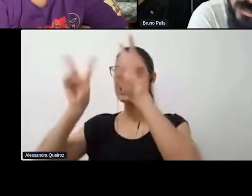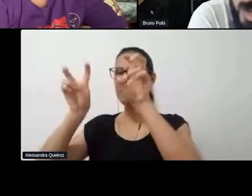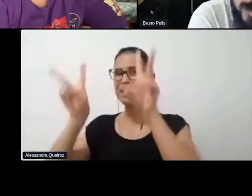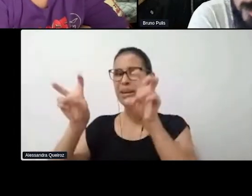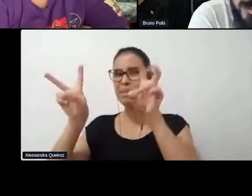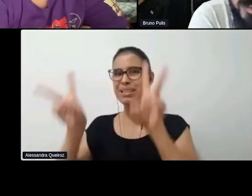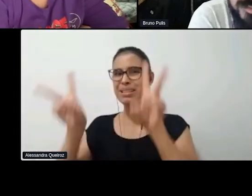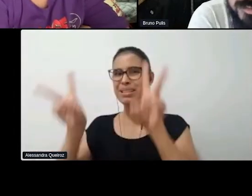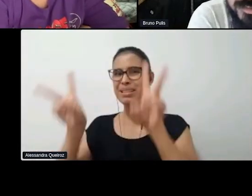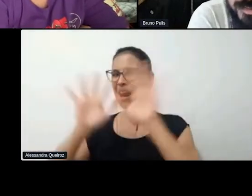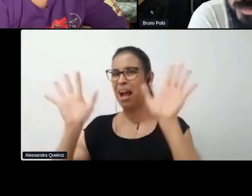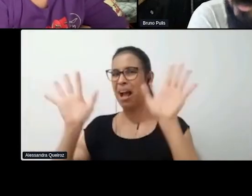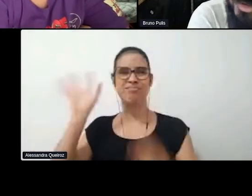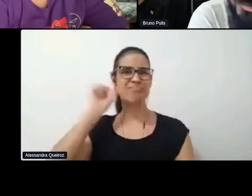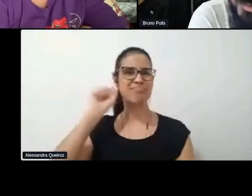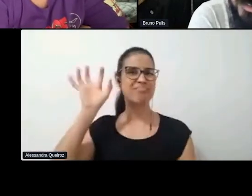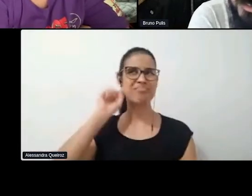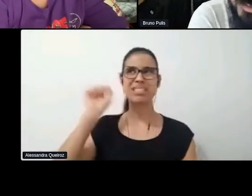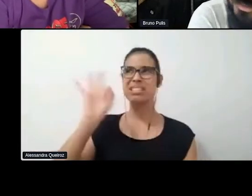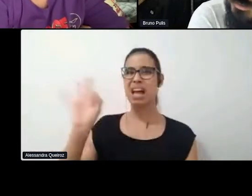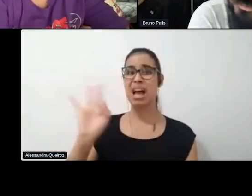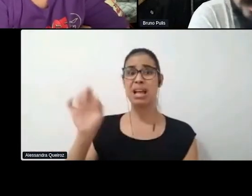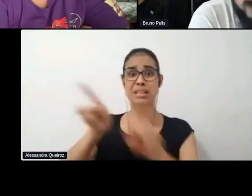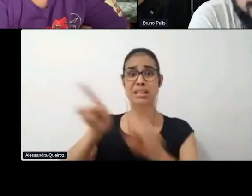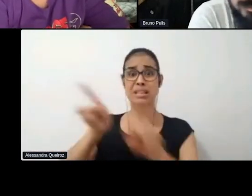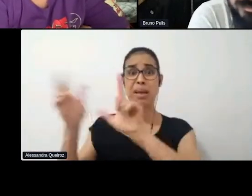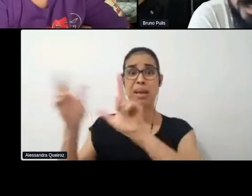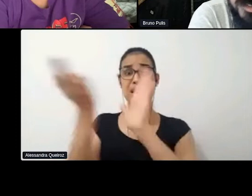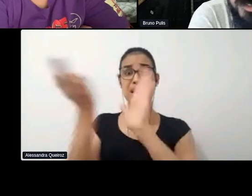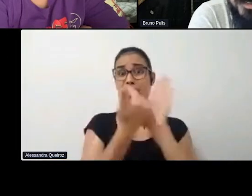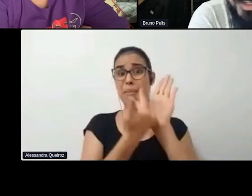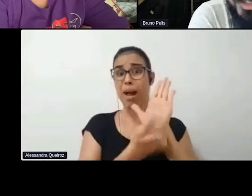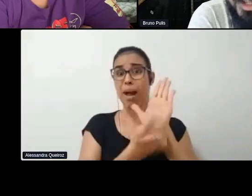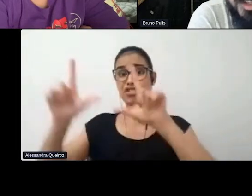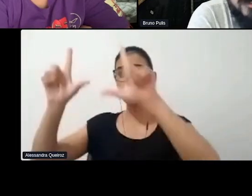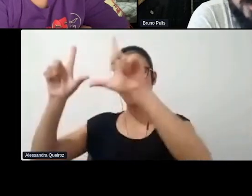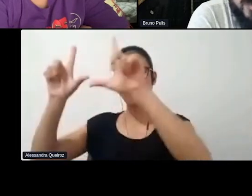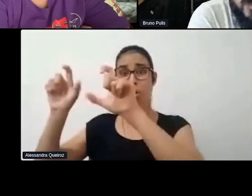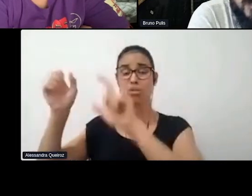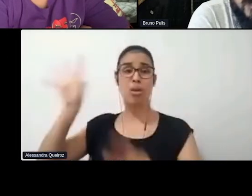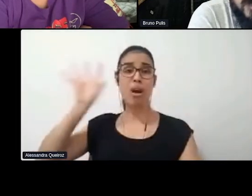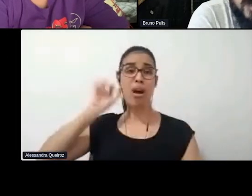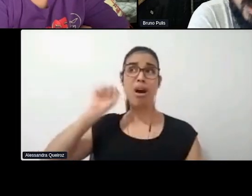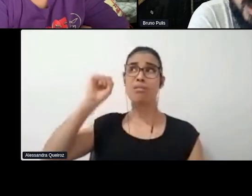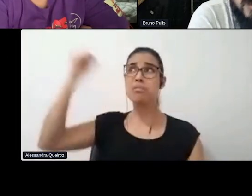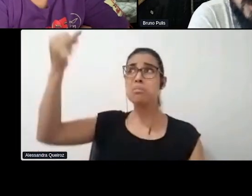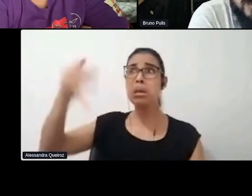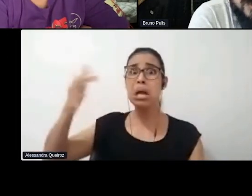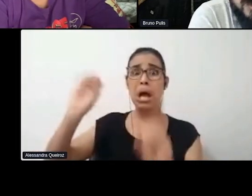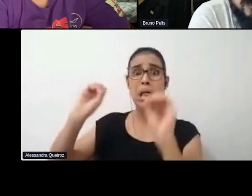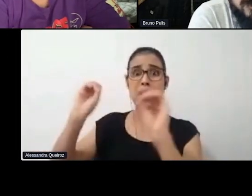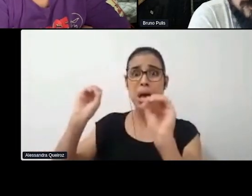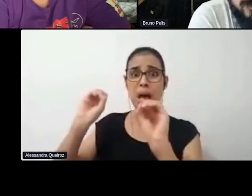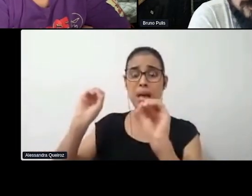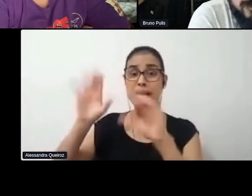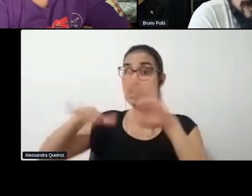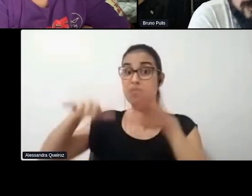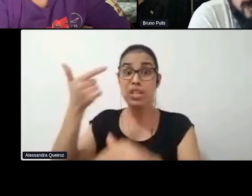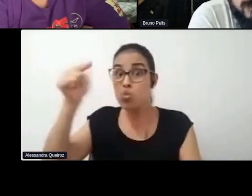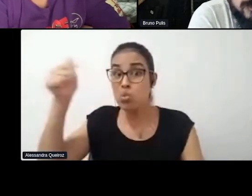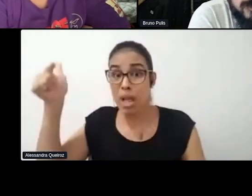e imagem que não tem descrição. E quando tem descrição, a descrição não tem nada a ver com a imagem, né? Ou é